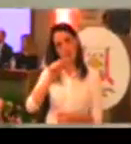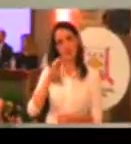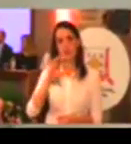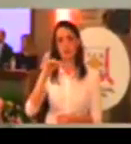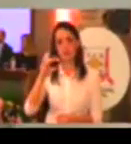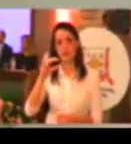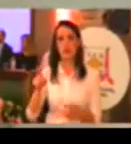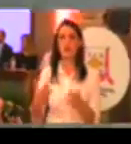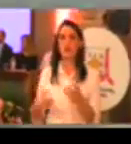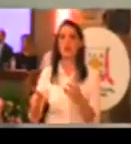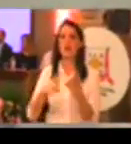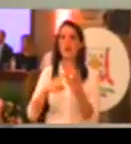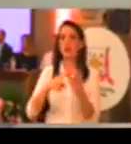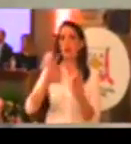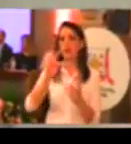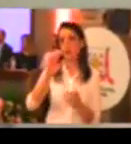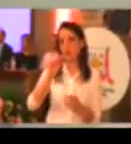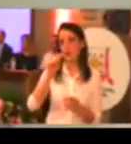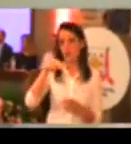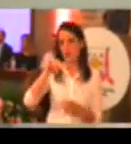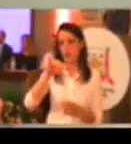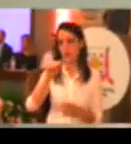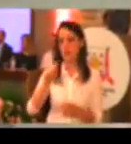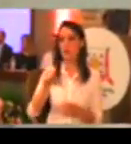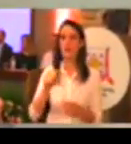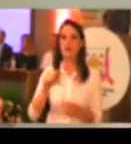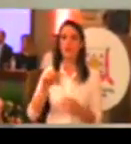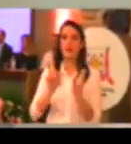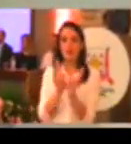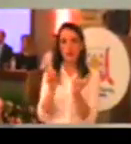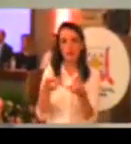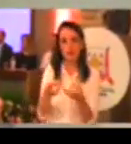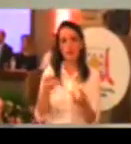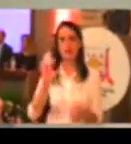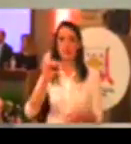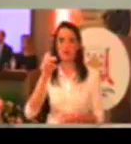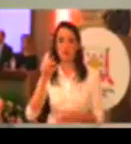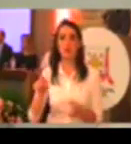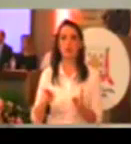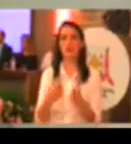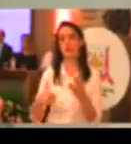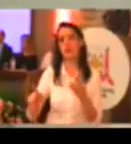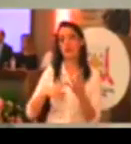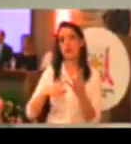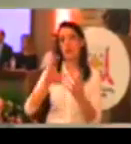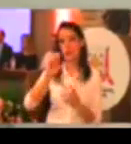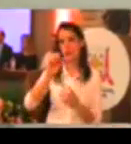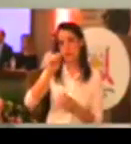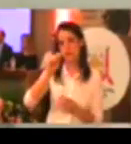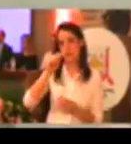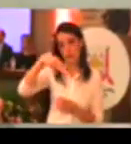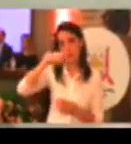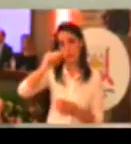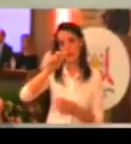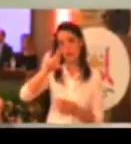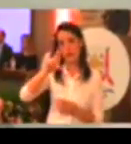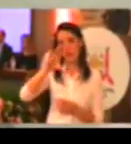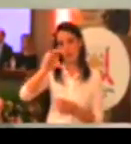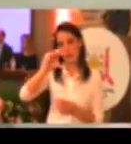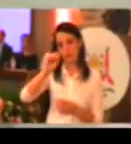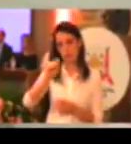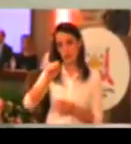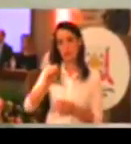Tânia da Luz Alves, coordenadora de articulação da Câmara de Sara. Marcos Teixeira, coordenador